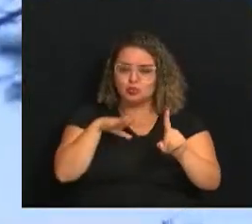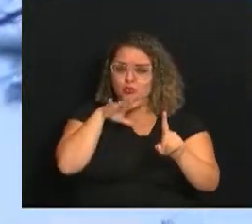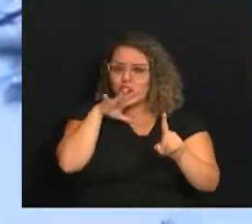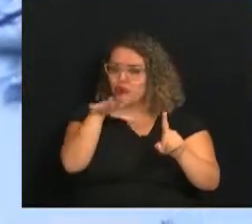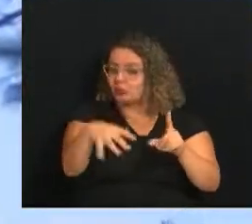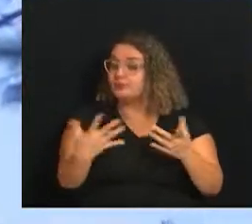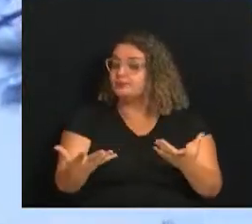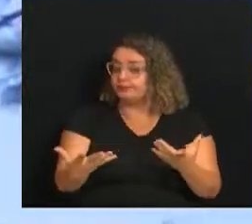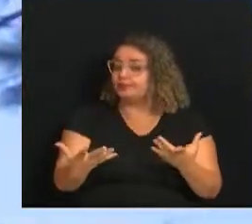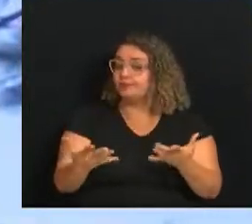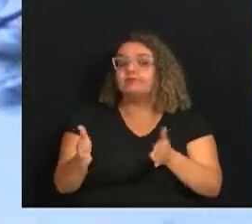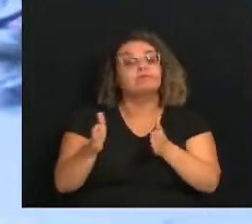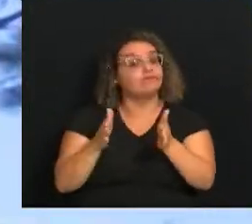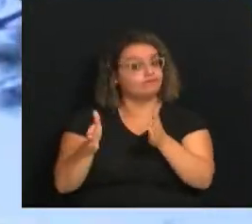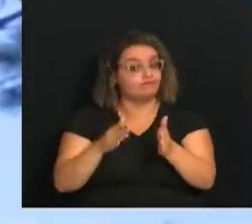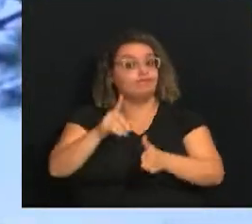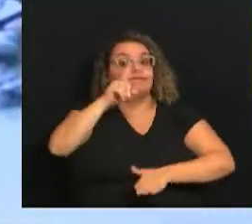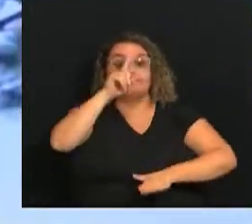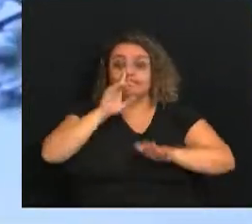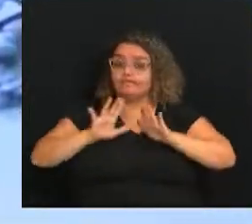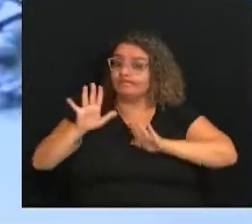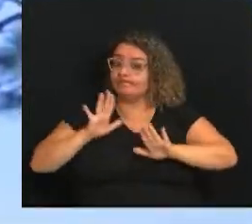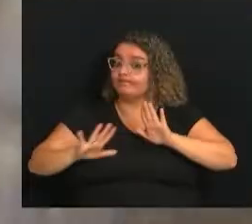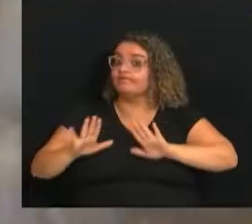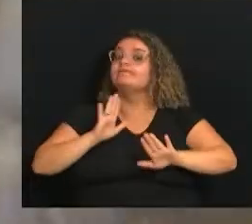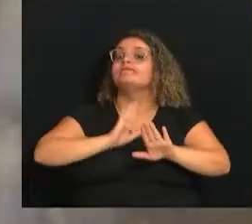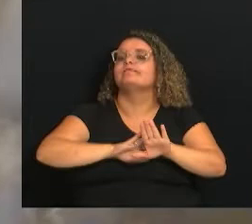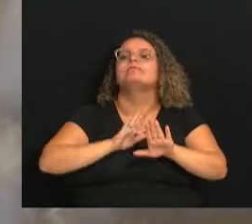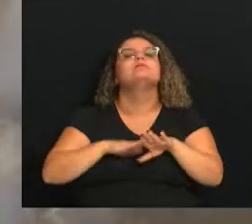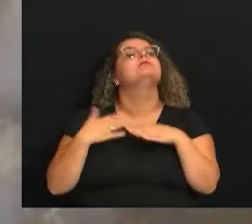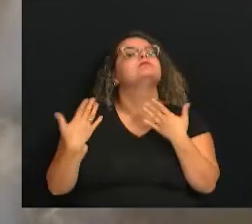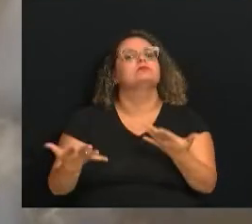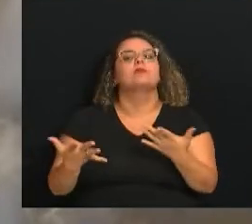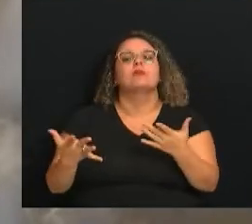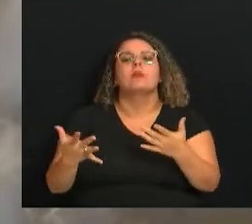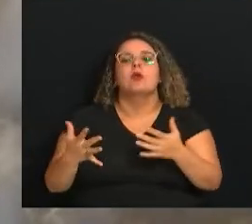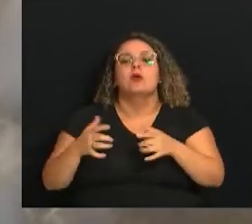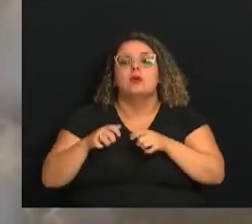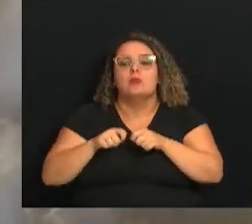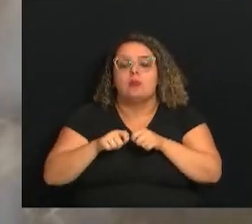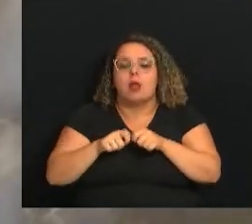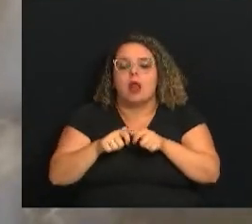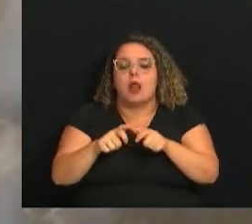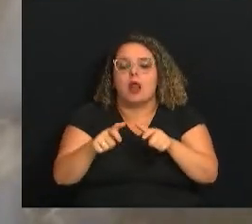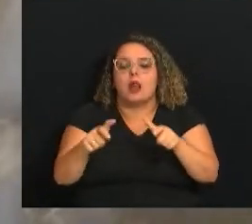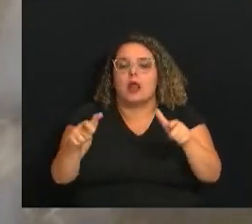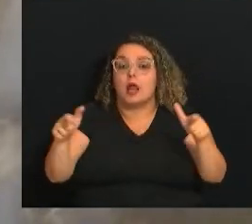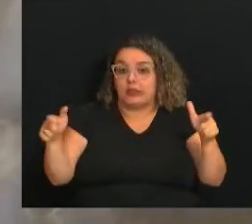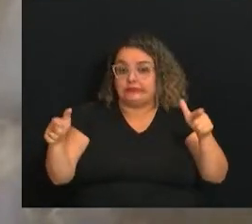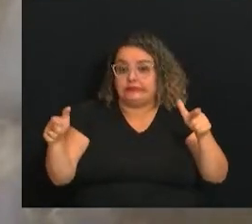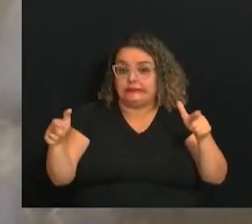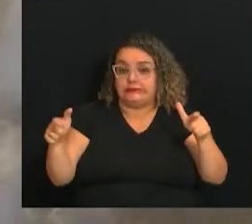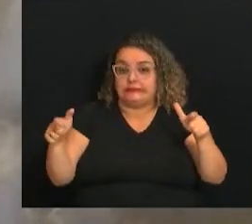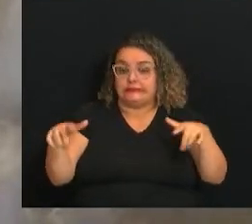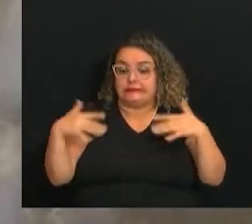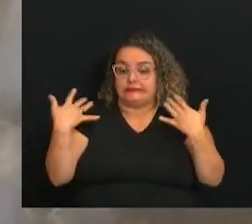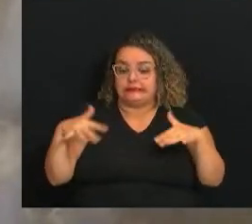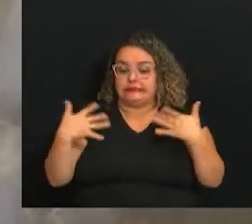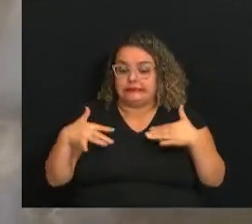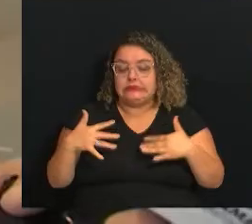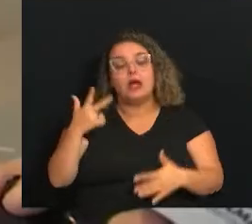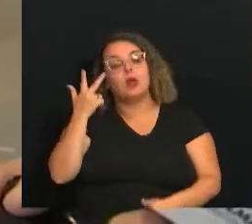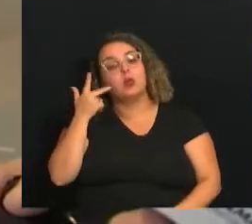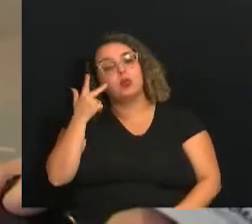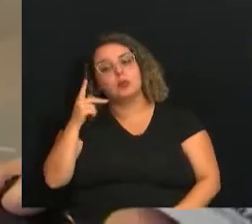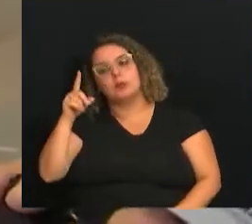que o momento é de se precaver contra a ação deles. A proliferação destes insetos indesejáveis é comum nesta época do